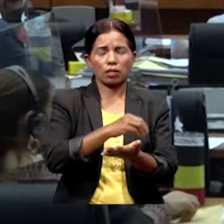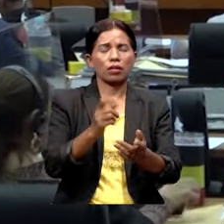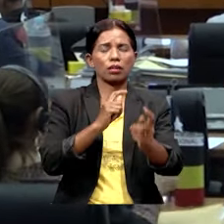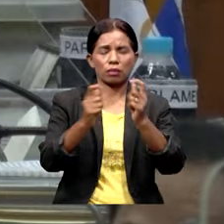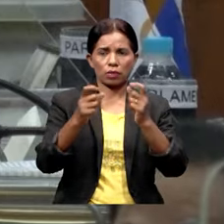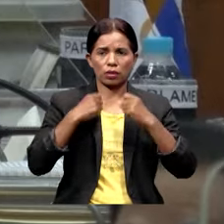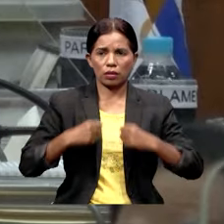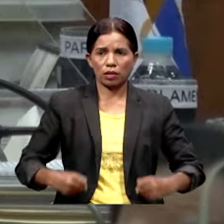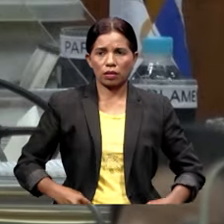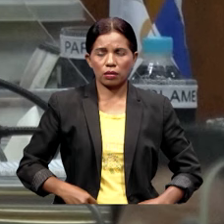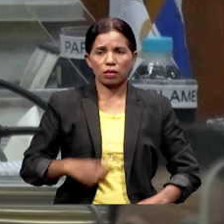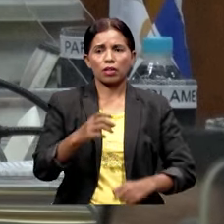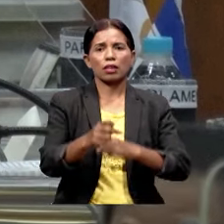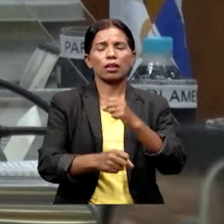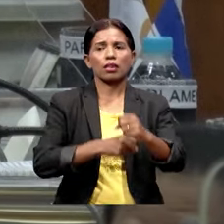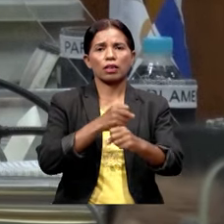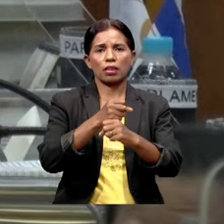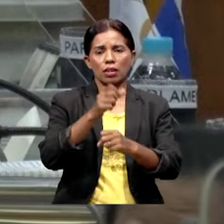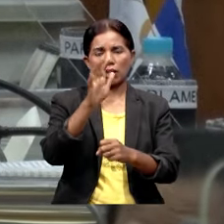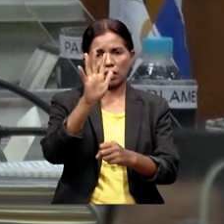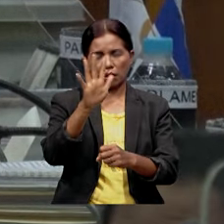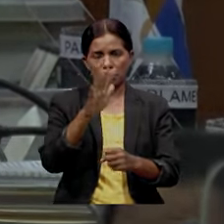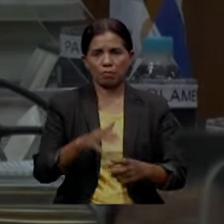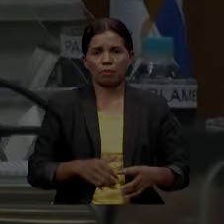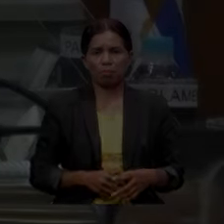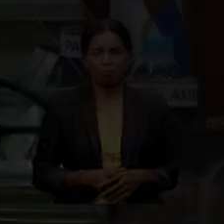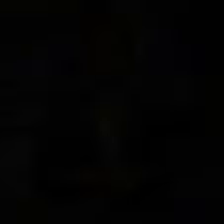no Saudi durante mandatu tinan lima. Kipa cobertura, GMN.